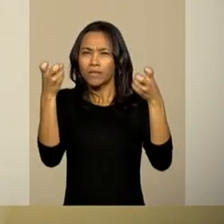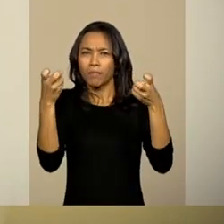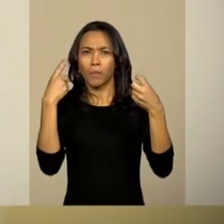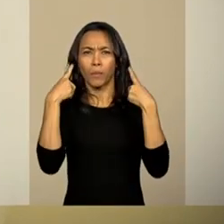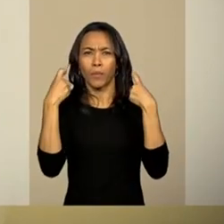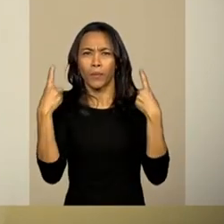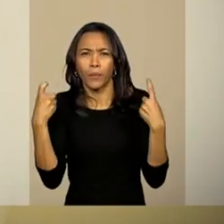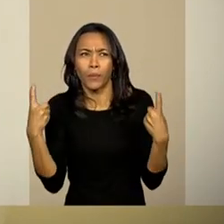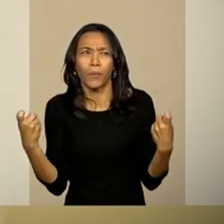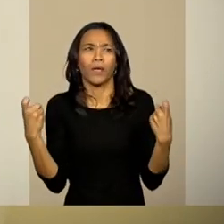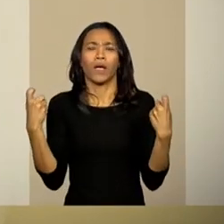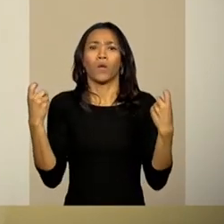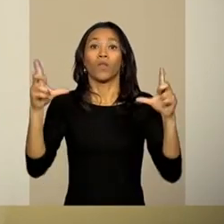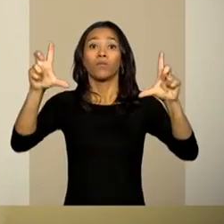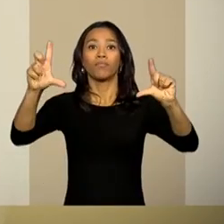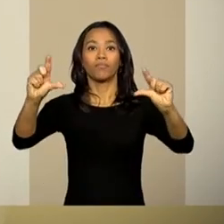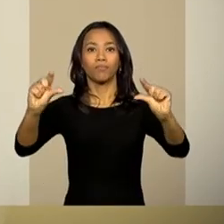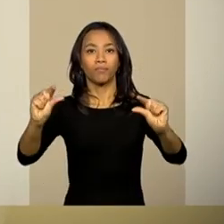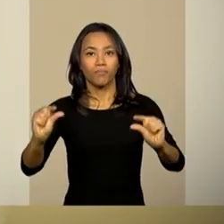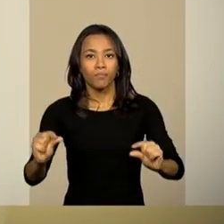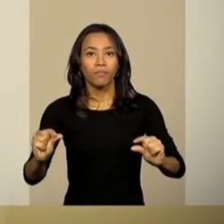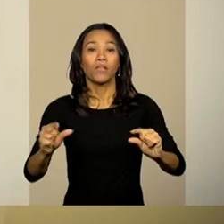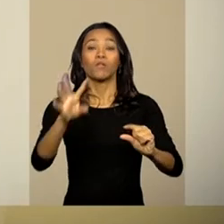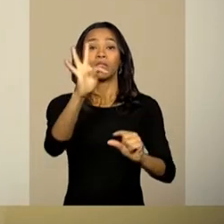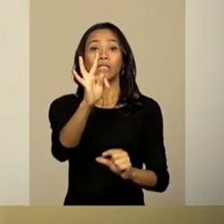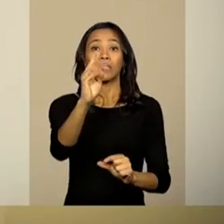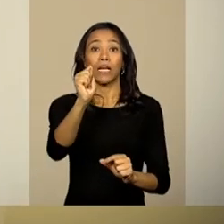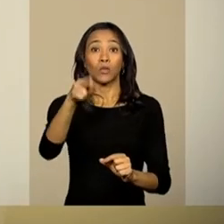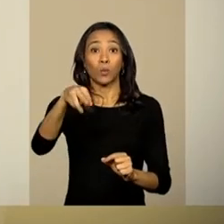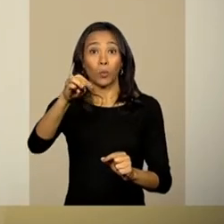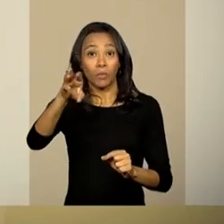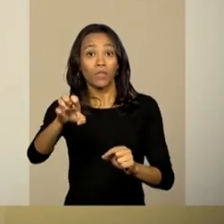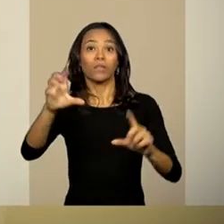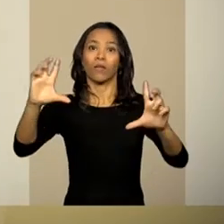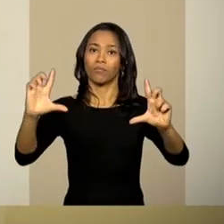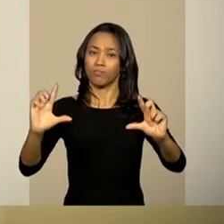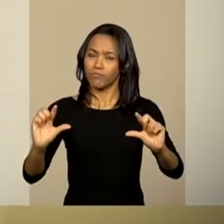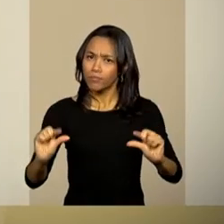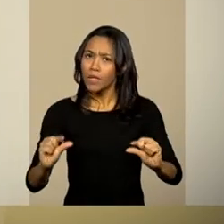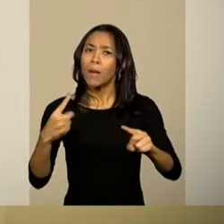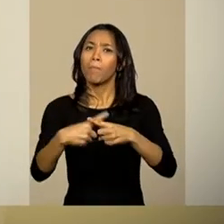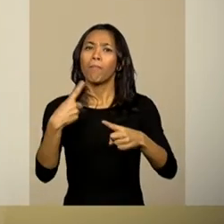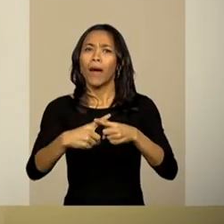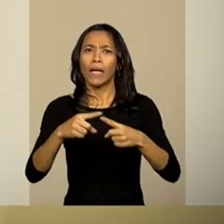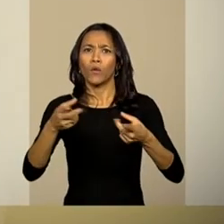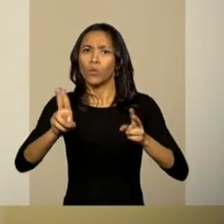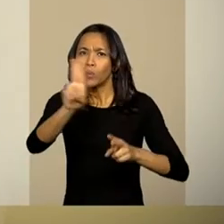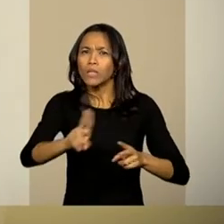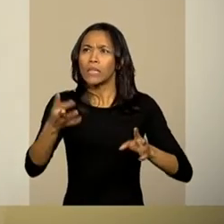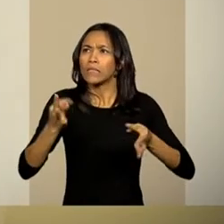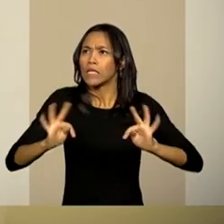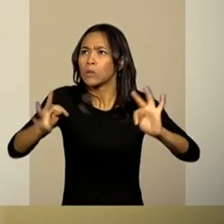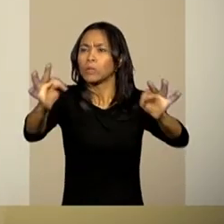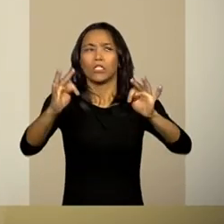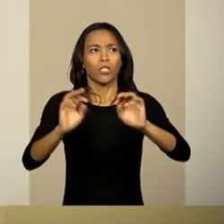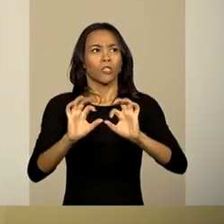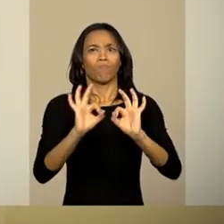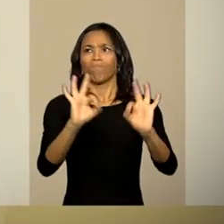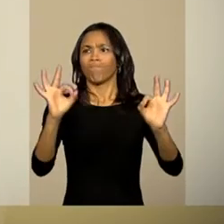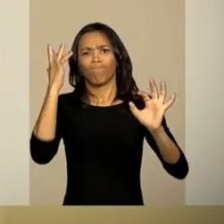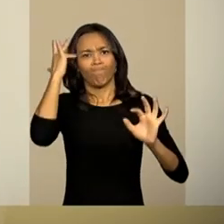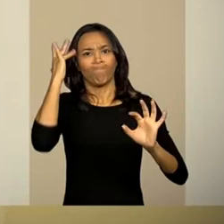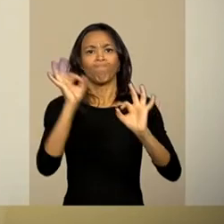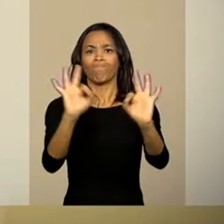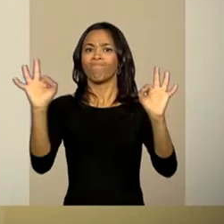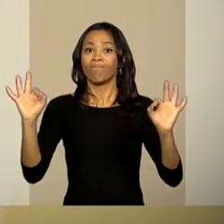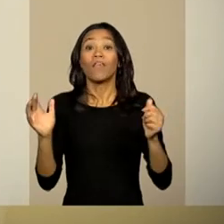barulho estão diminuindo e os tapumes estão sendo retirados para dar lugar a instalações modernas e confortáveis. É